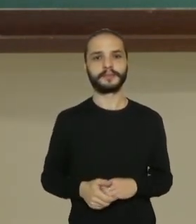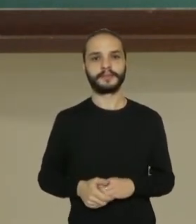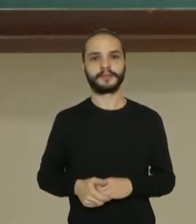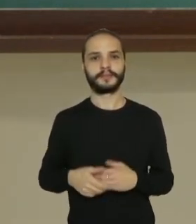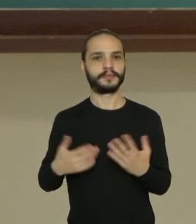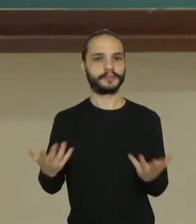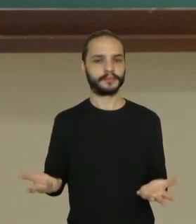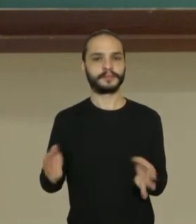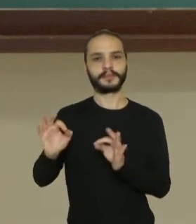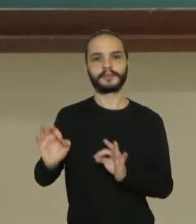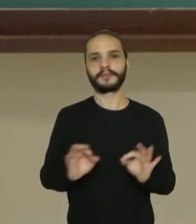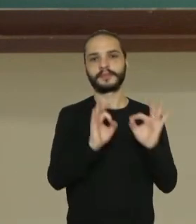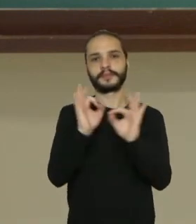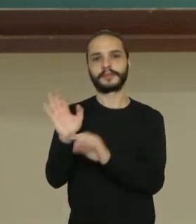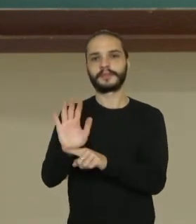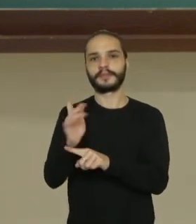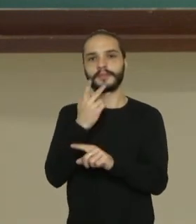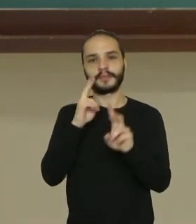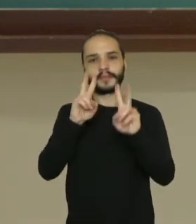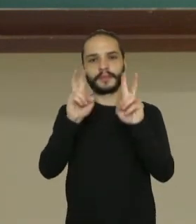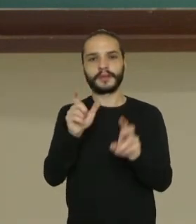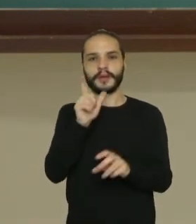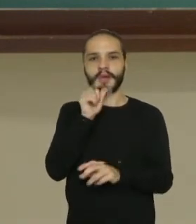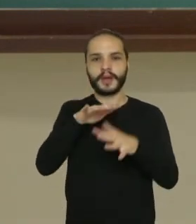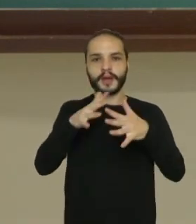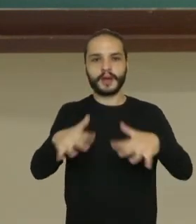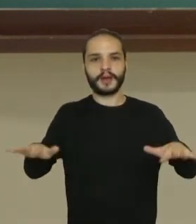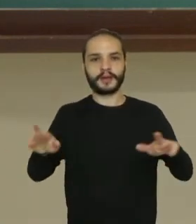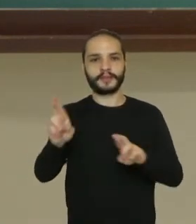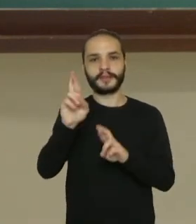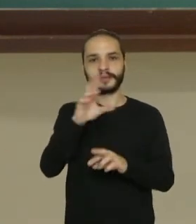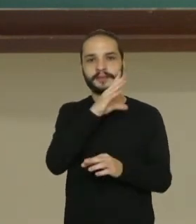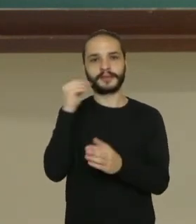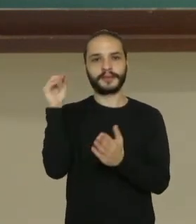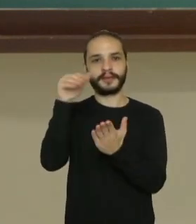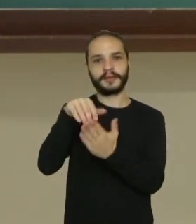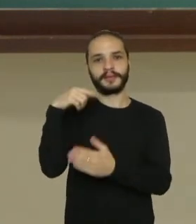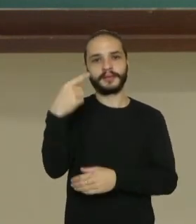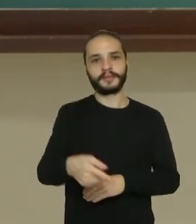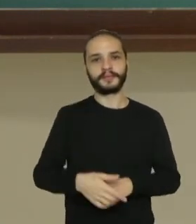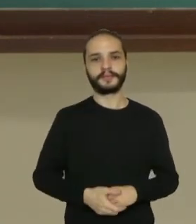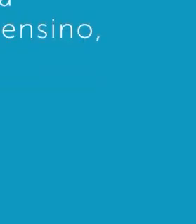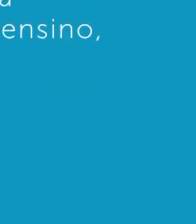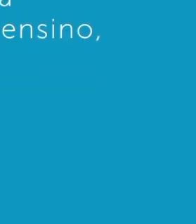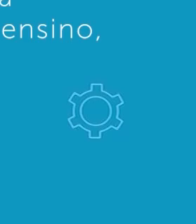E então, nesse vídeo nós falamos sobre ecossistemas aquáticos. Espero que vocês tenham gostado. Até breve!